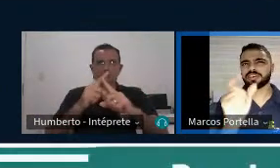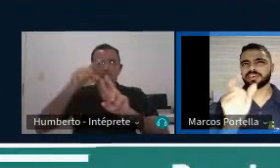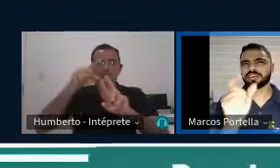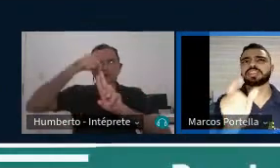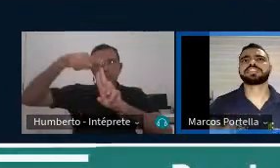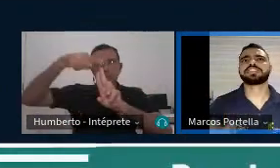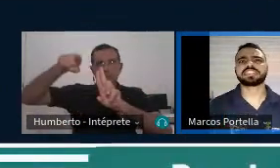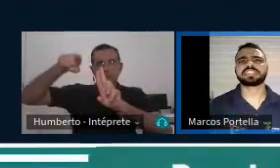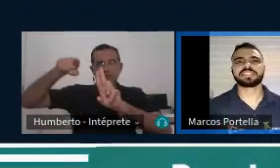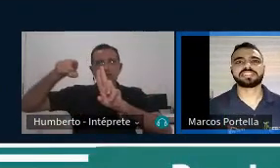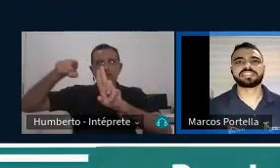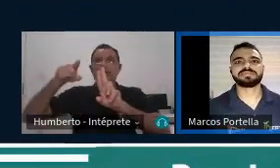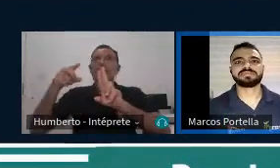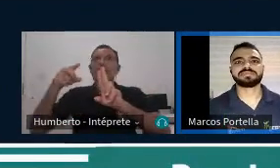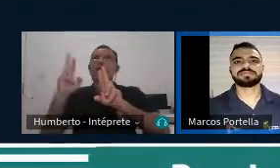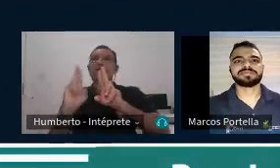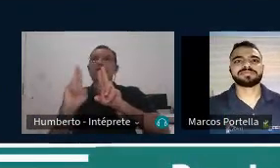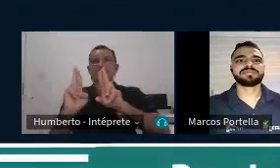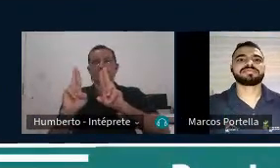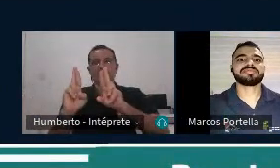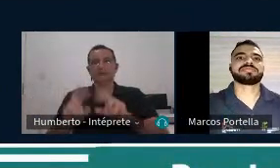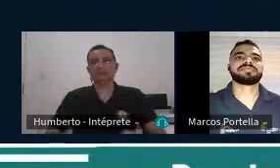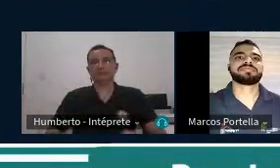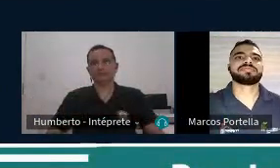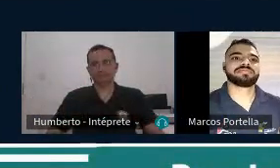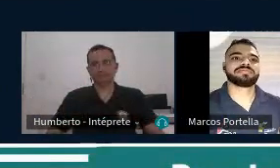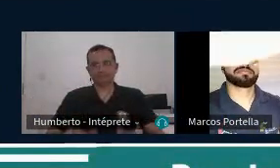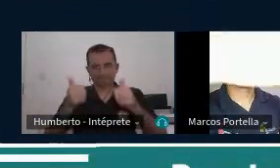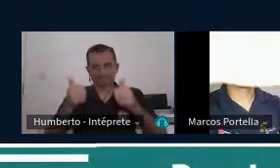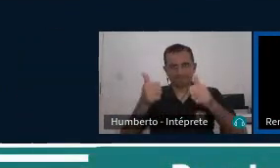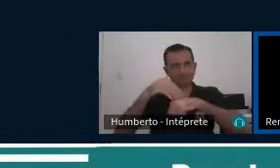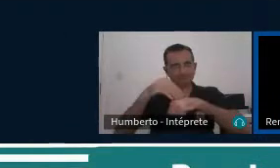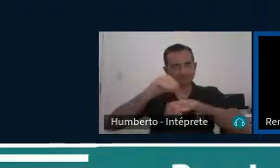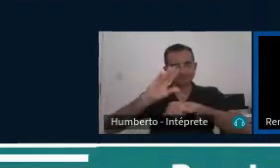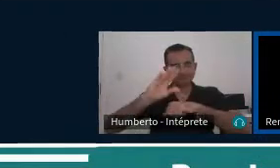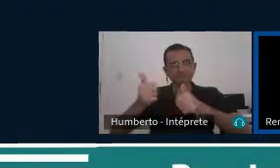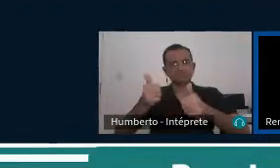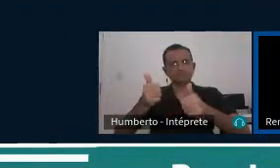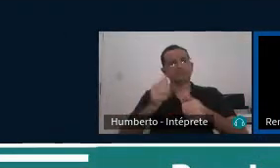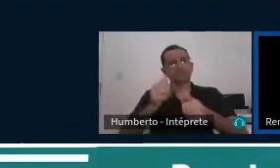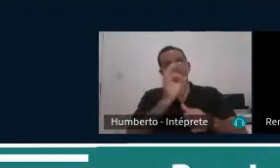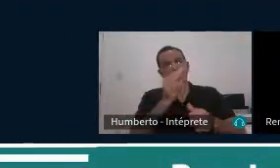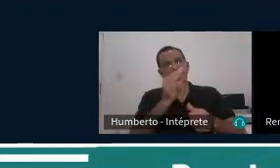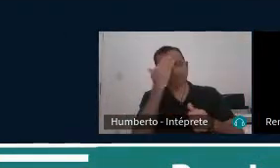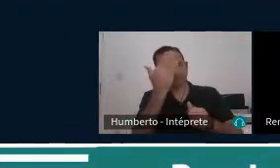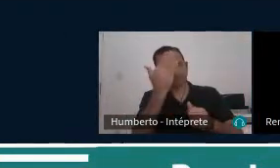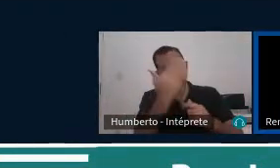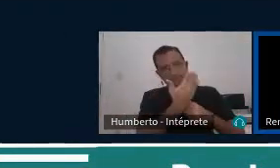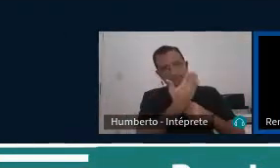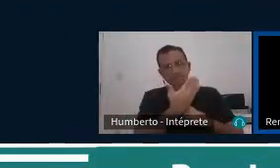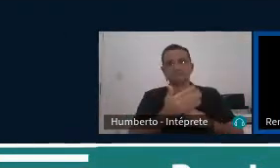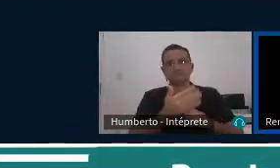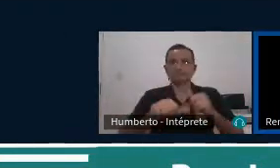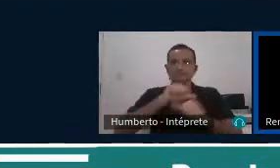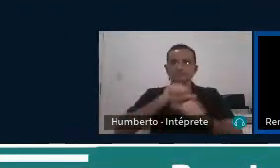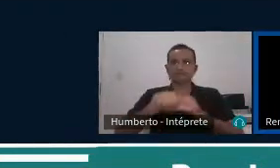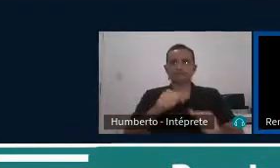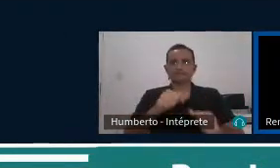de digitação, gente. Pronto. 2πr, verdade. A gente vai ter